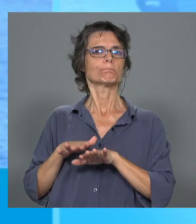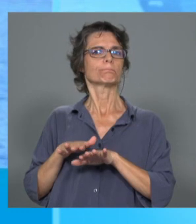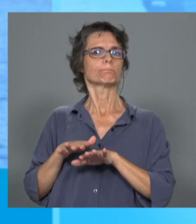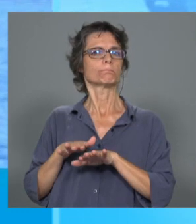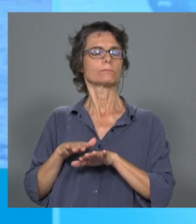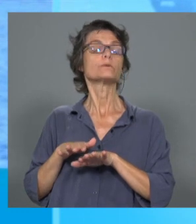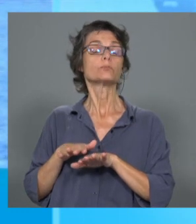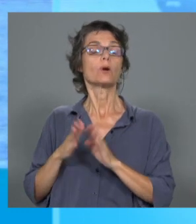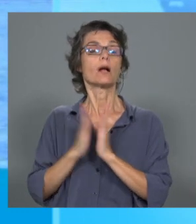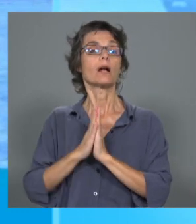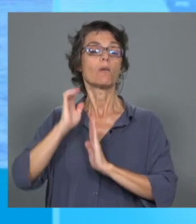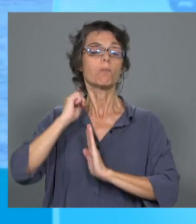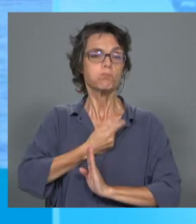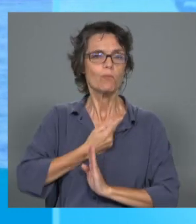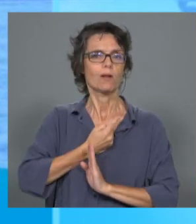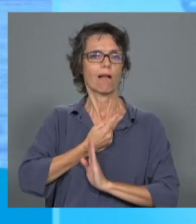que mudar a sua